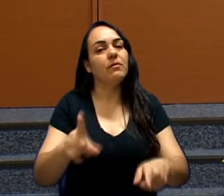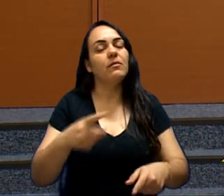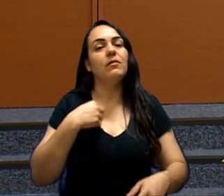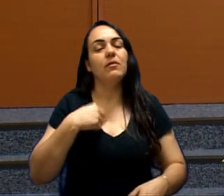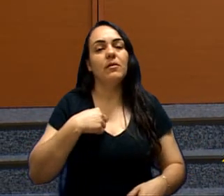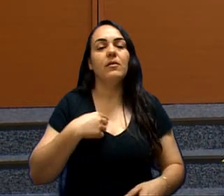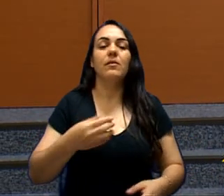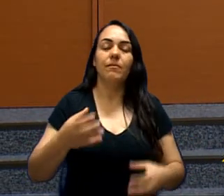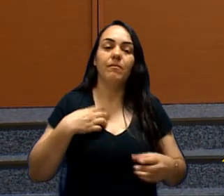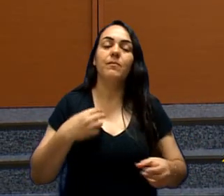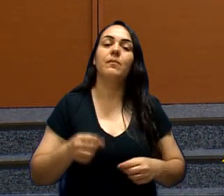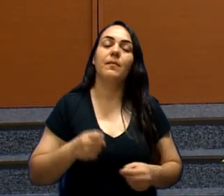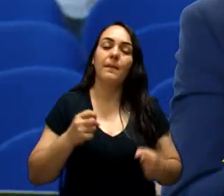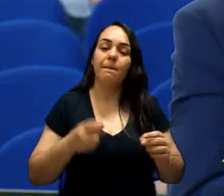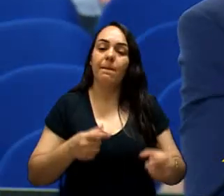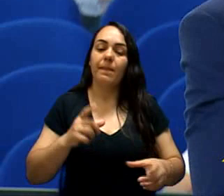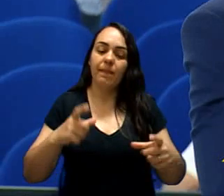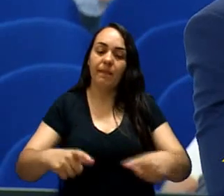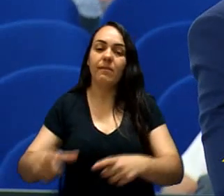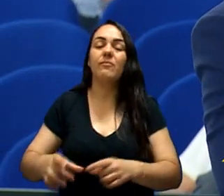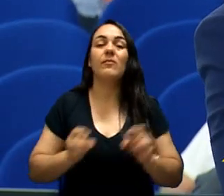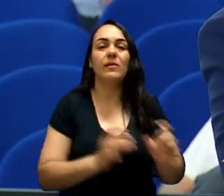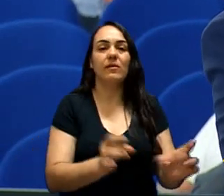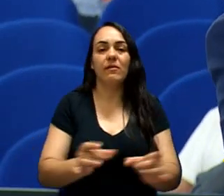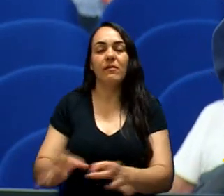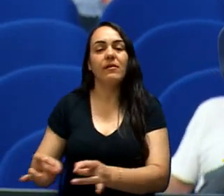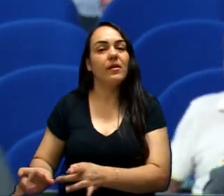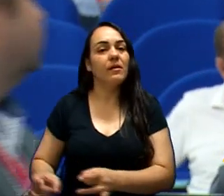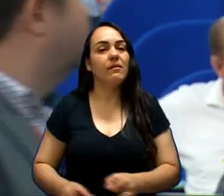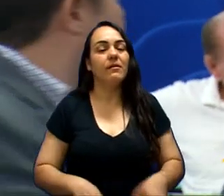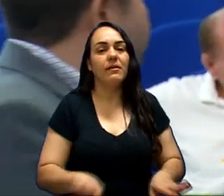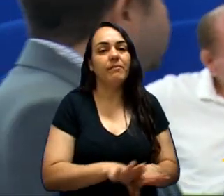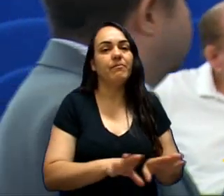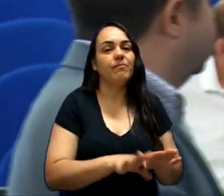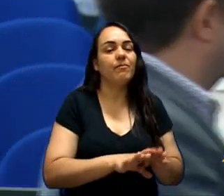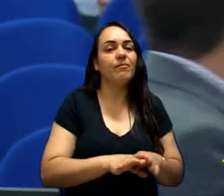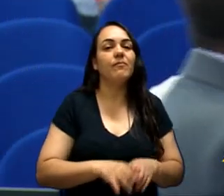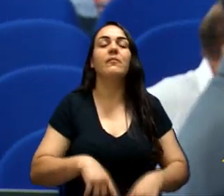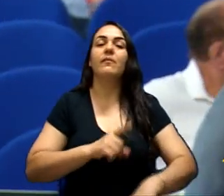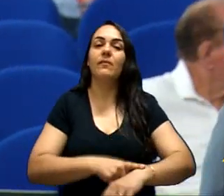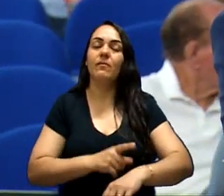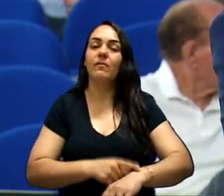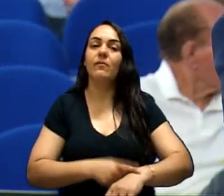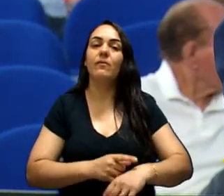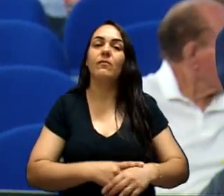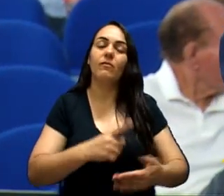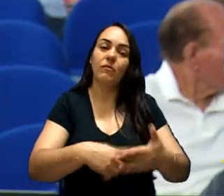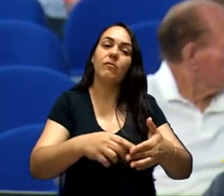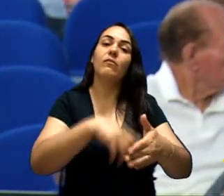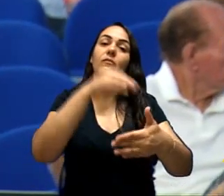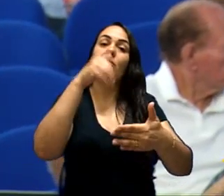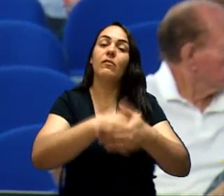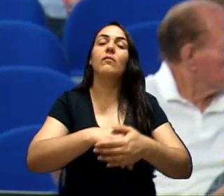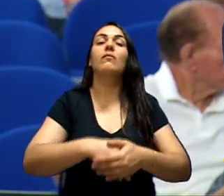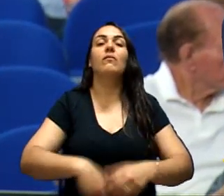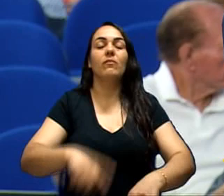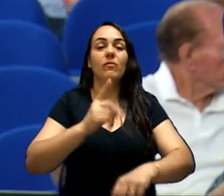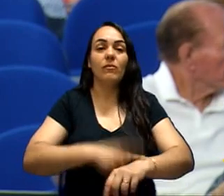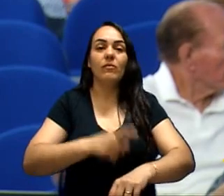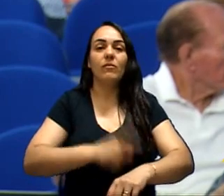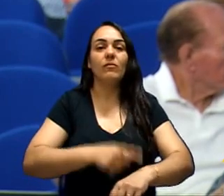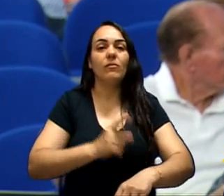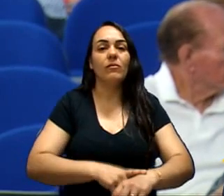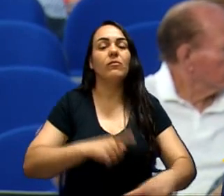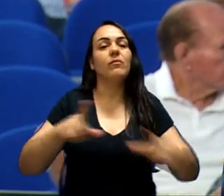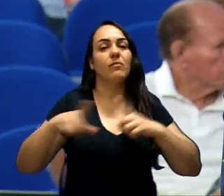cara que veio do comércio. Pautas relacionadas ao comércio são votadas durante o horário comercial. Nós